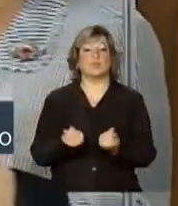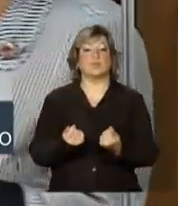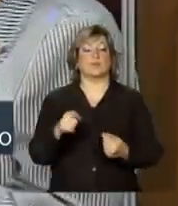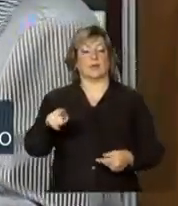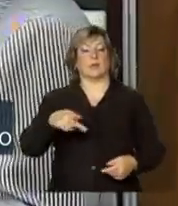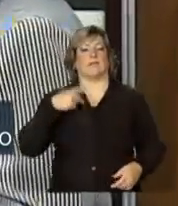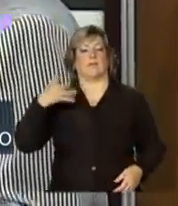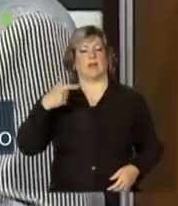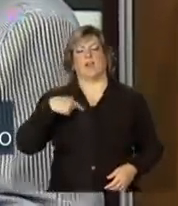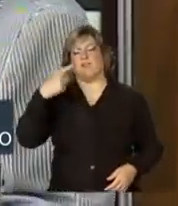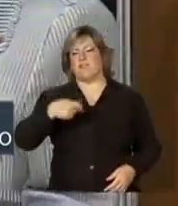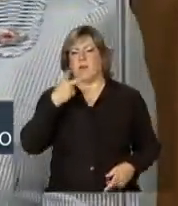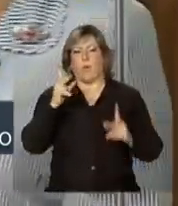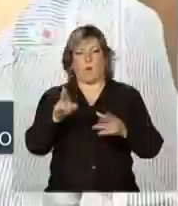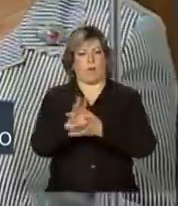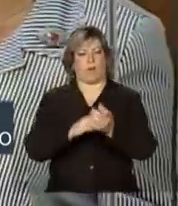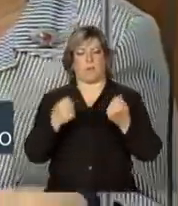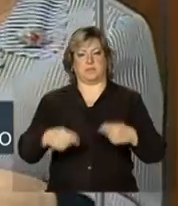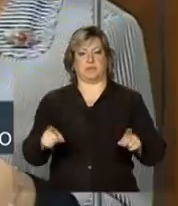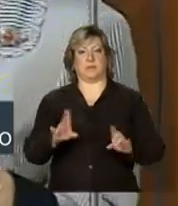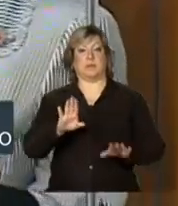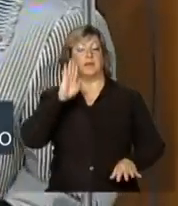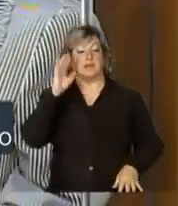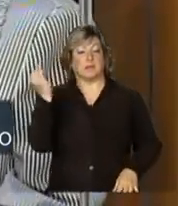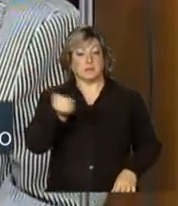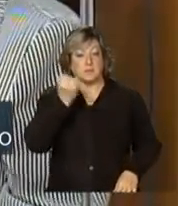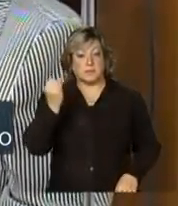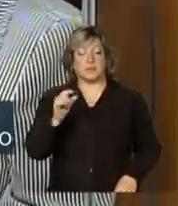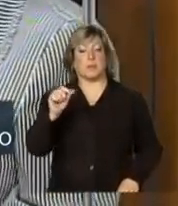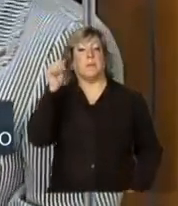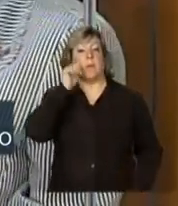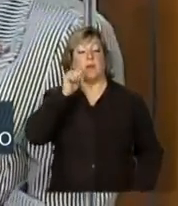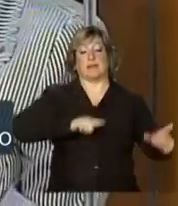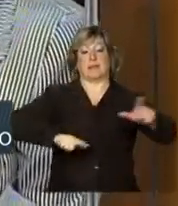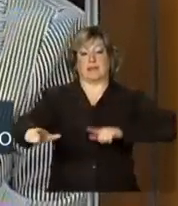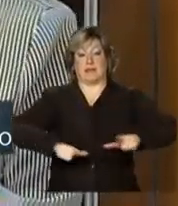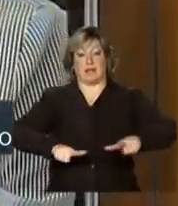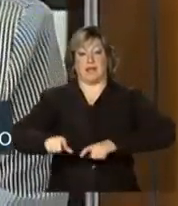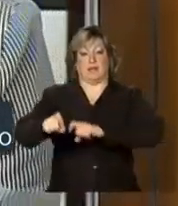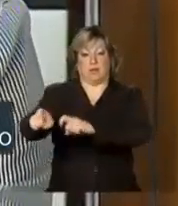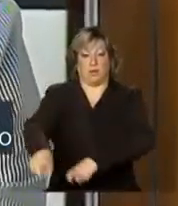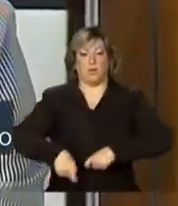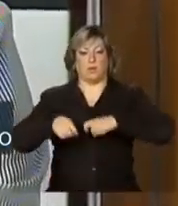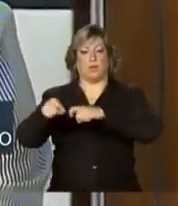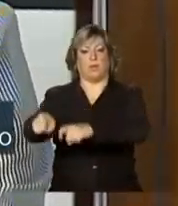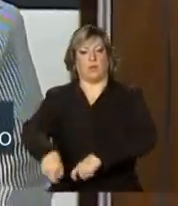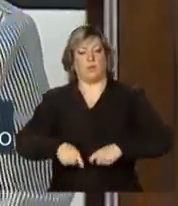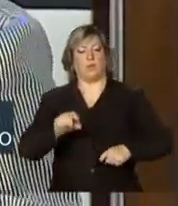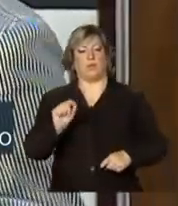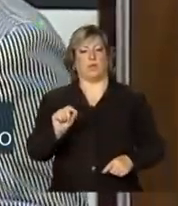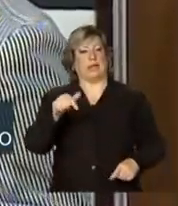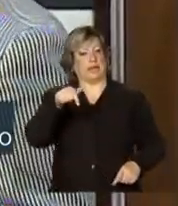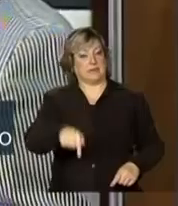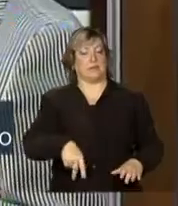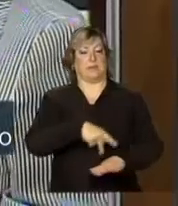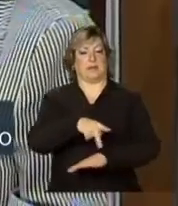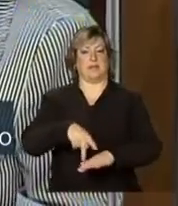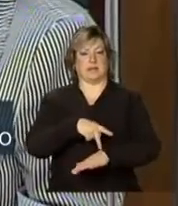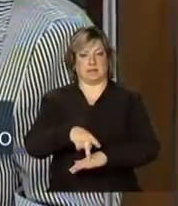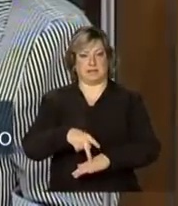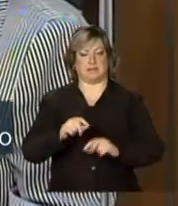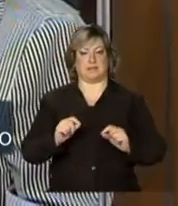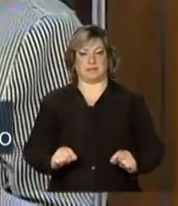eu não vou repetir, mas da importância da mulher rural, da trabalhadora rural nesse país